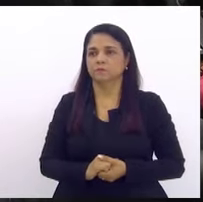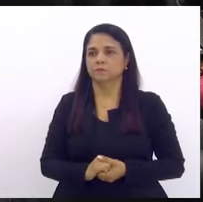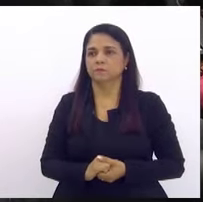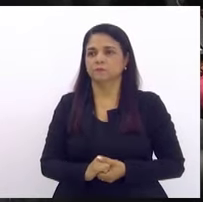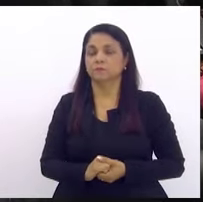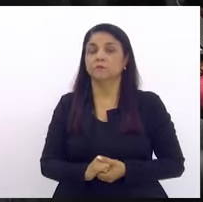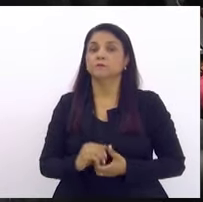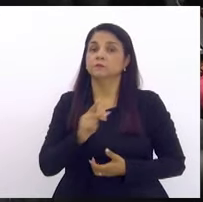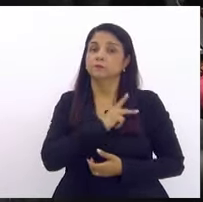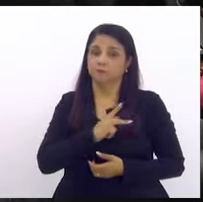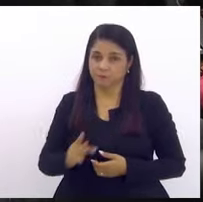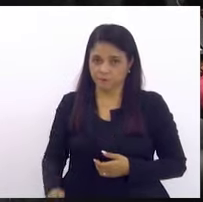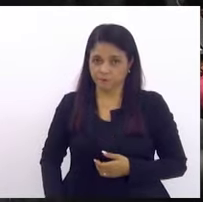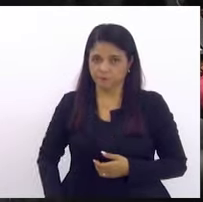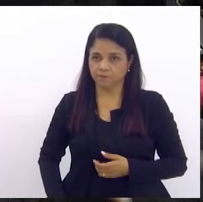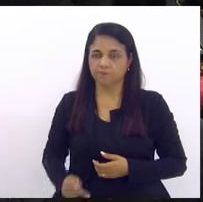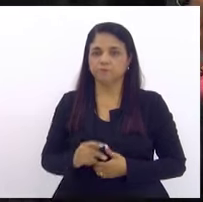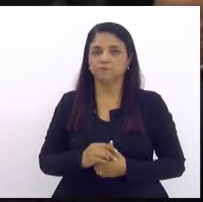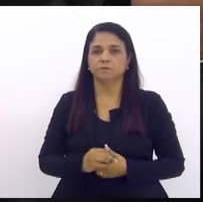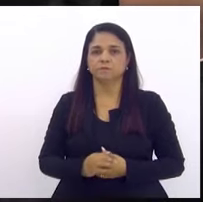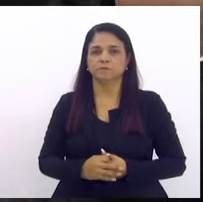frente. Senhor presidente,